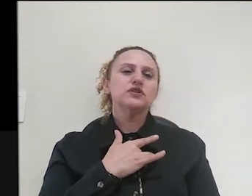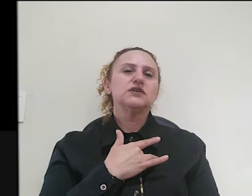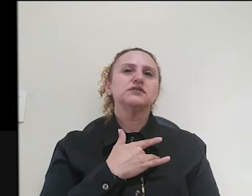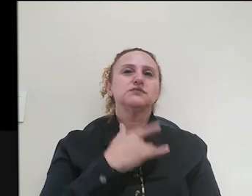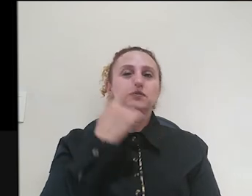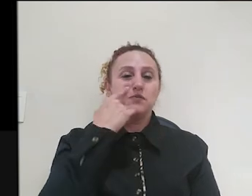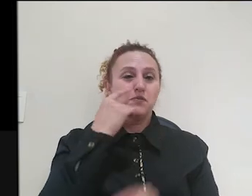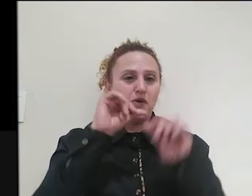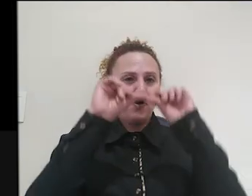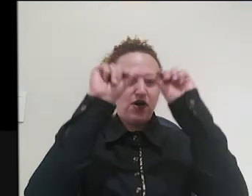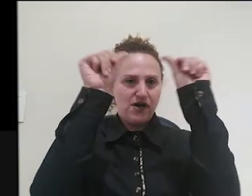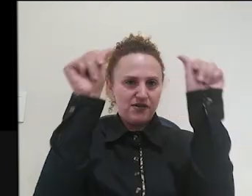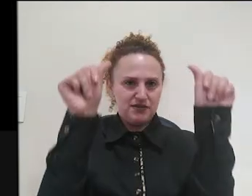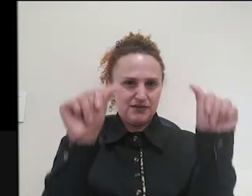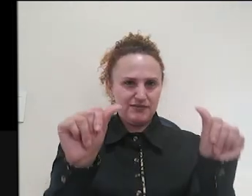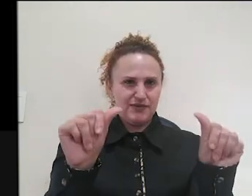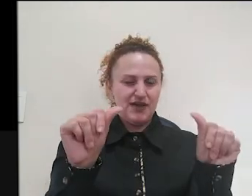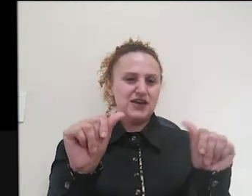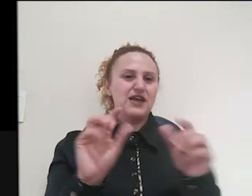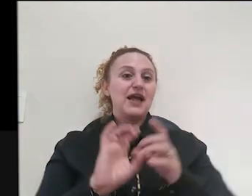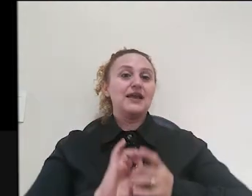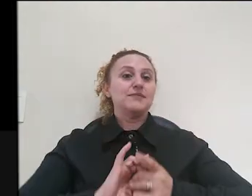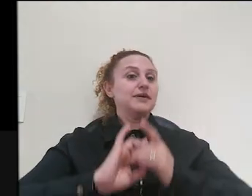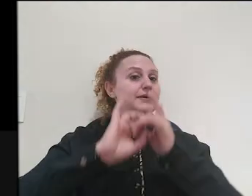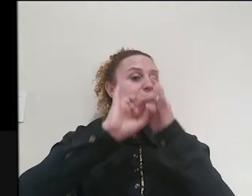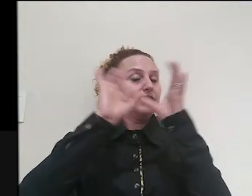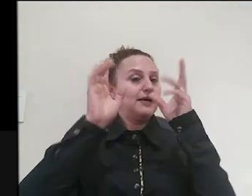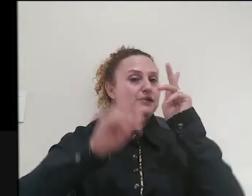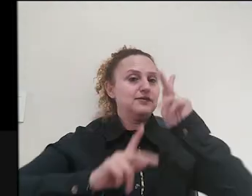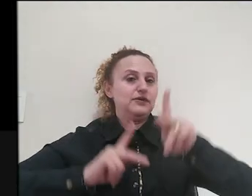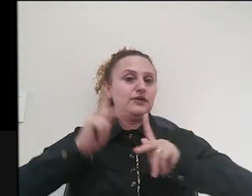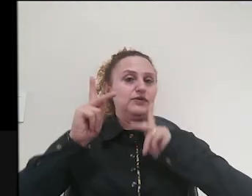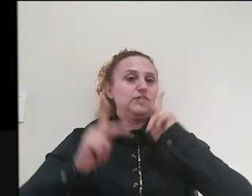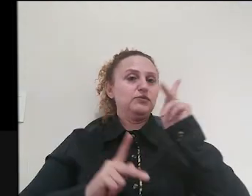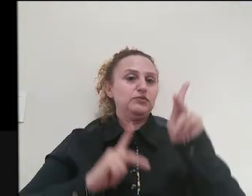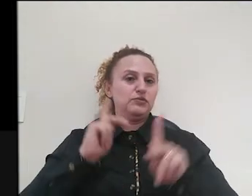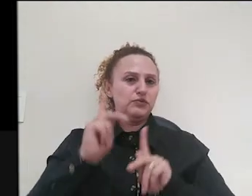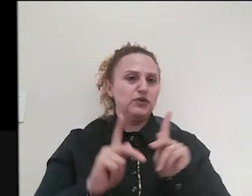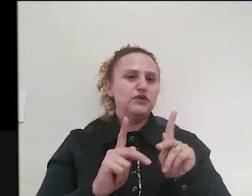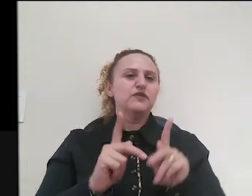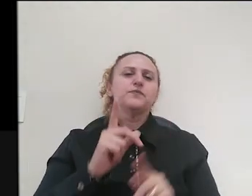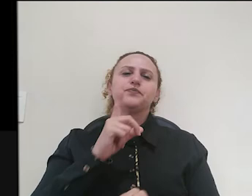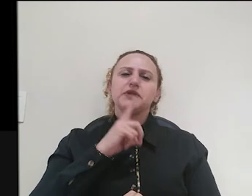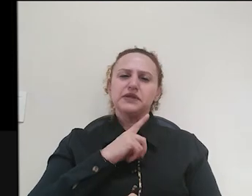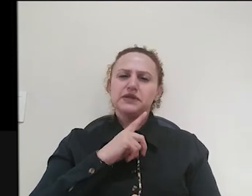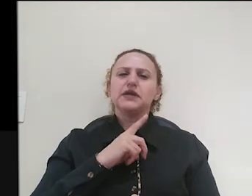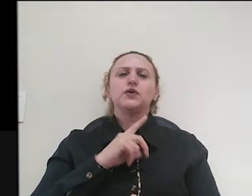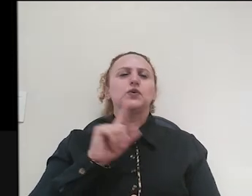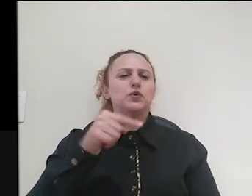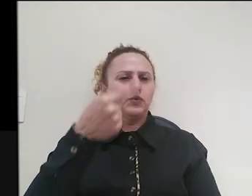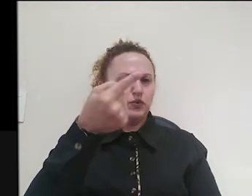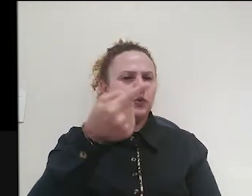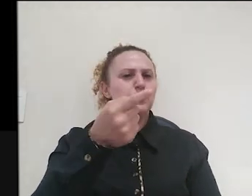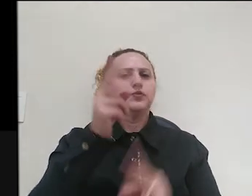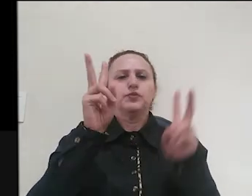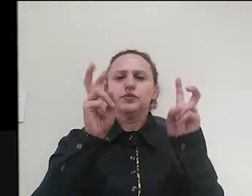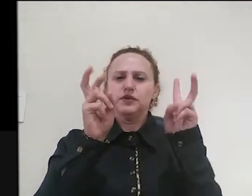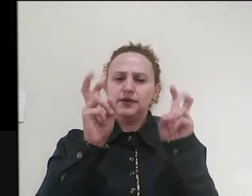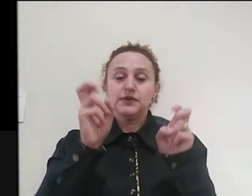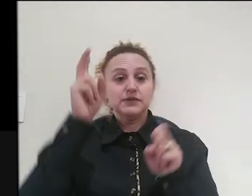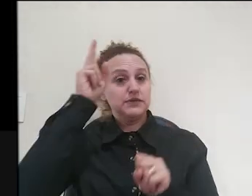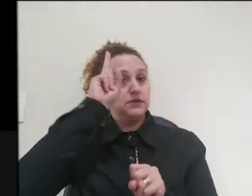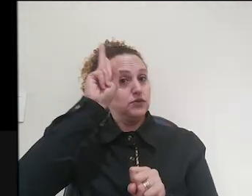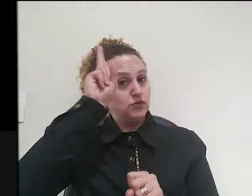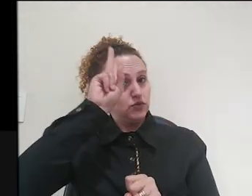que é a liberdade guiando o povo, né, por conta da Revolução Francesa. E a gente vai ter outros temas, alguns temas da história,